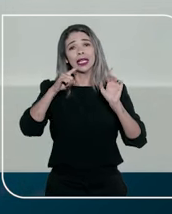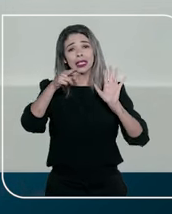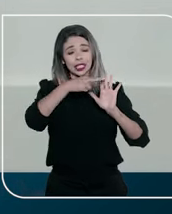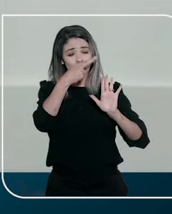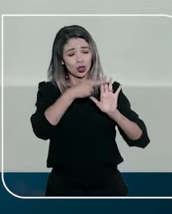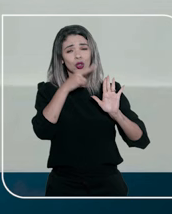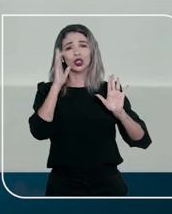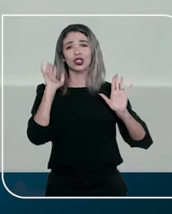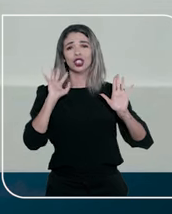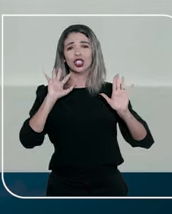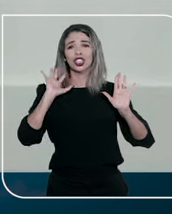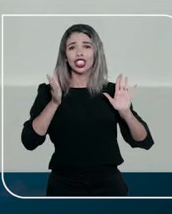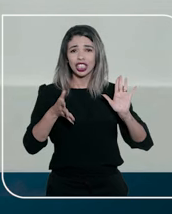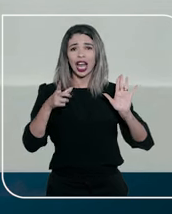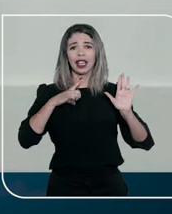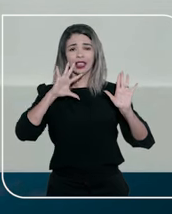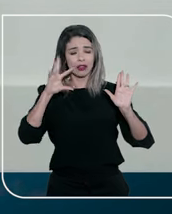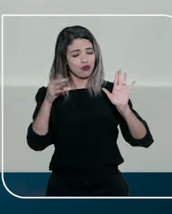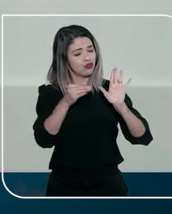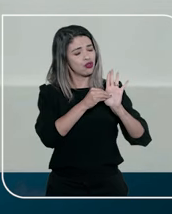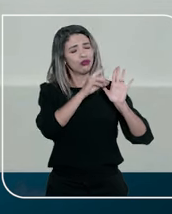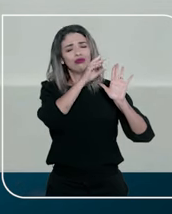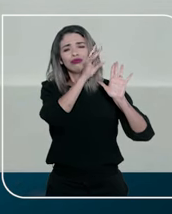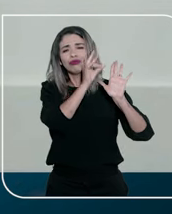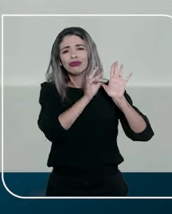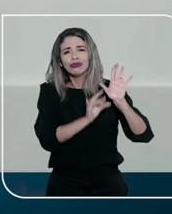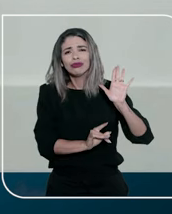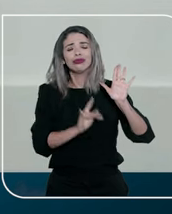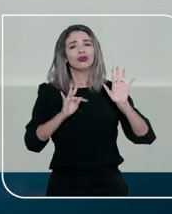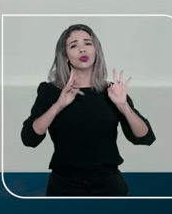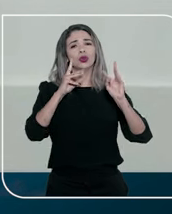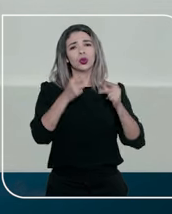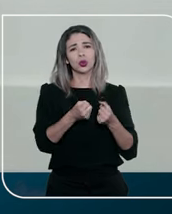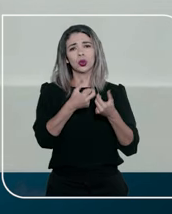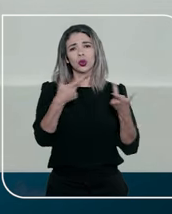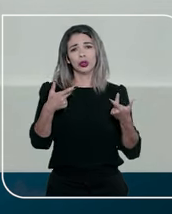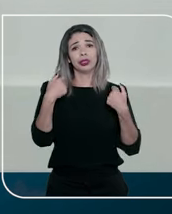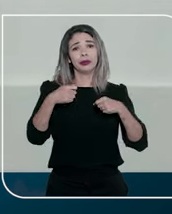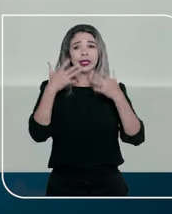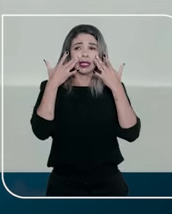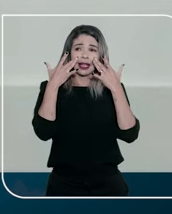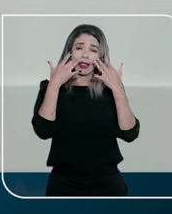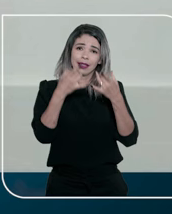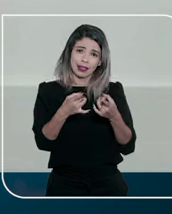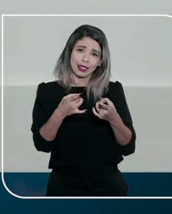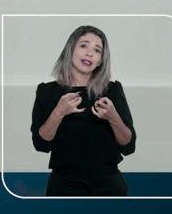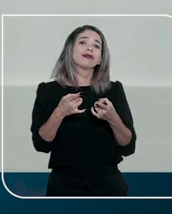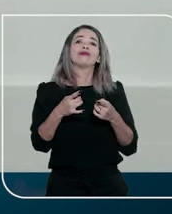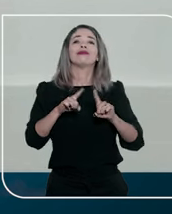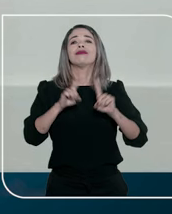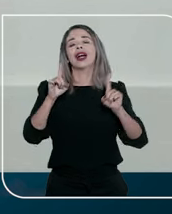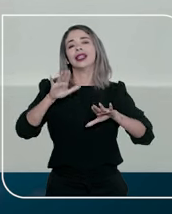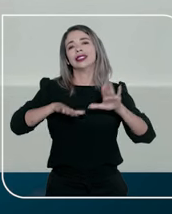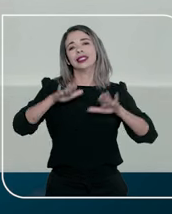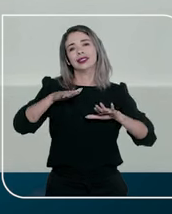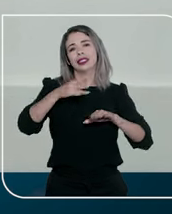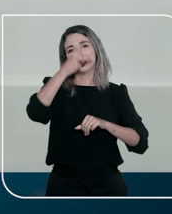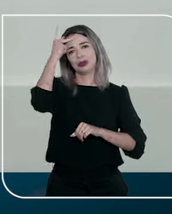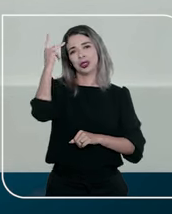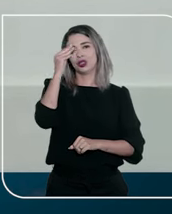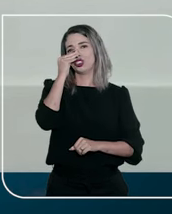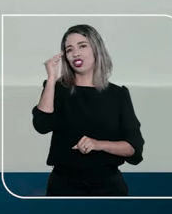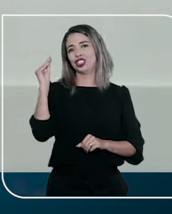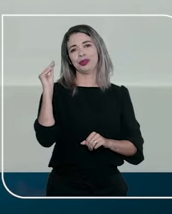de compensações, de assistências que devem ser dadas, e elas são muitas vezes ignoradas. E só